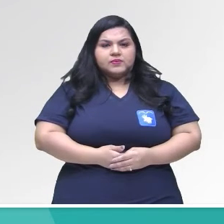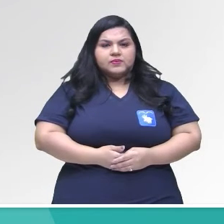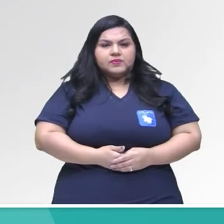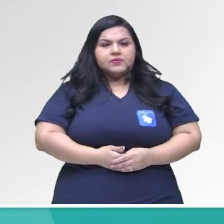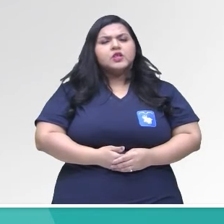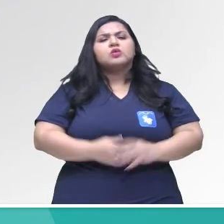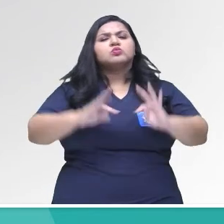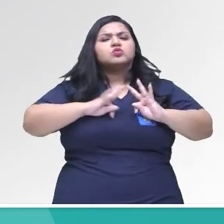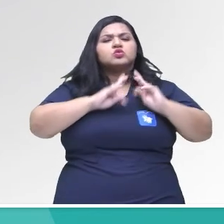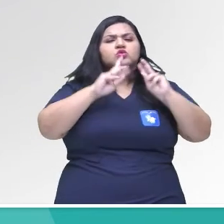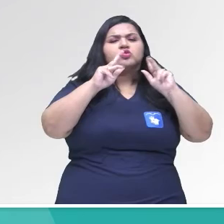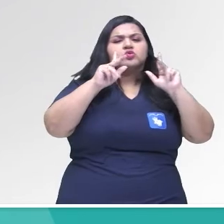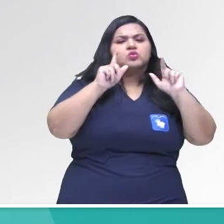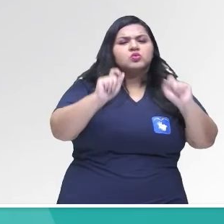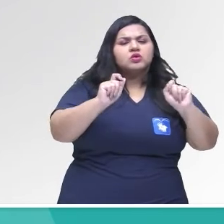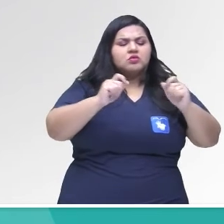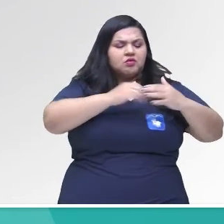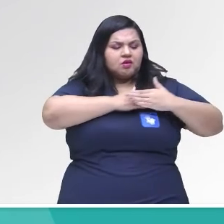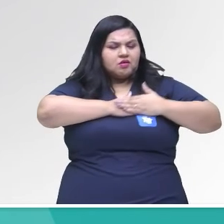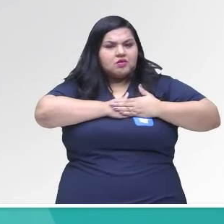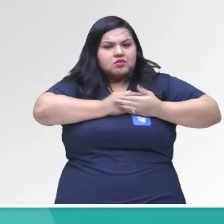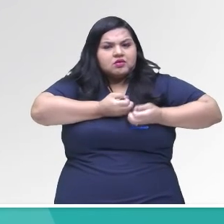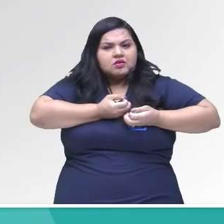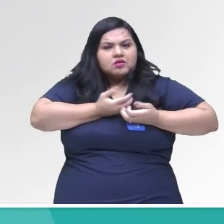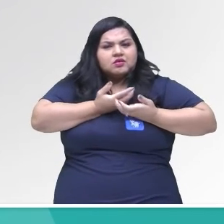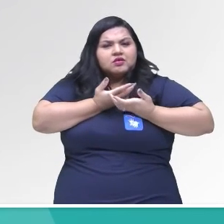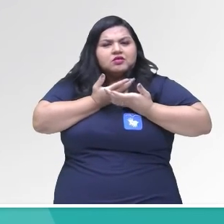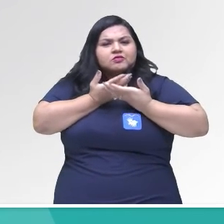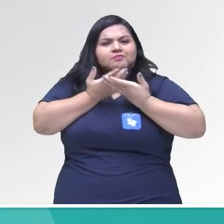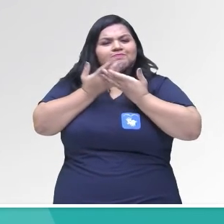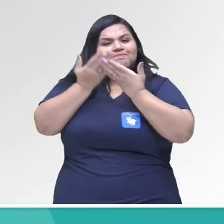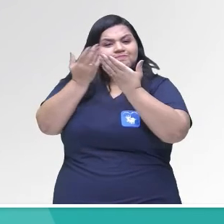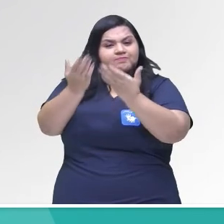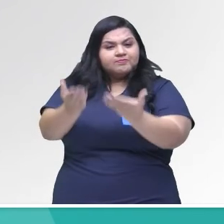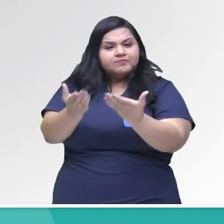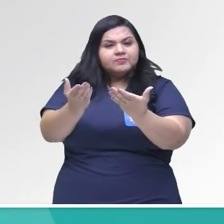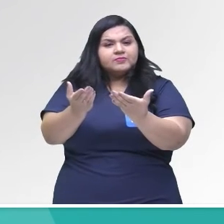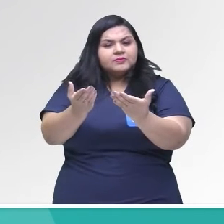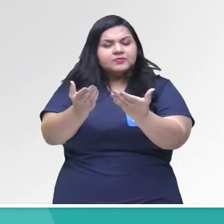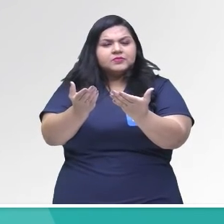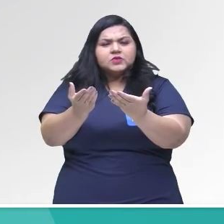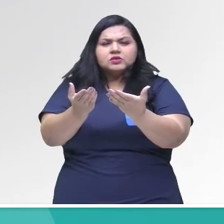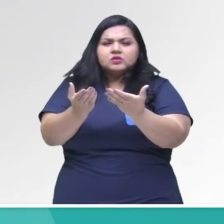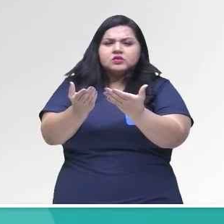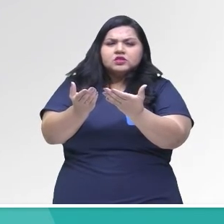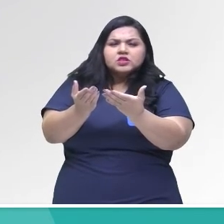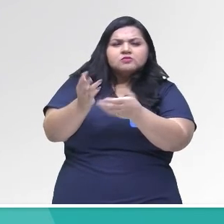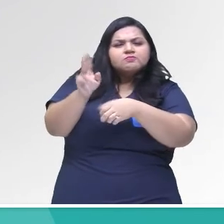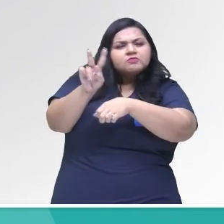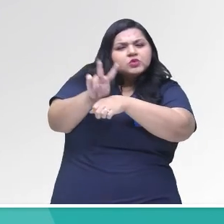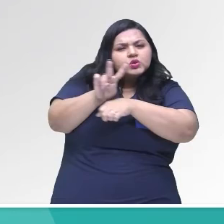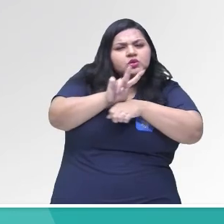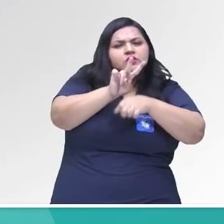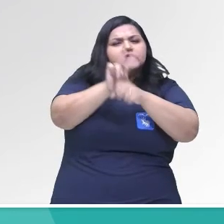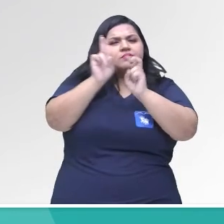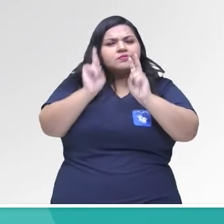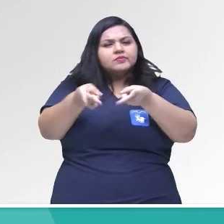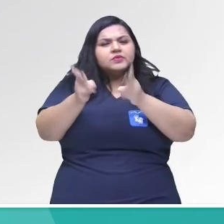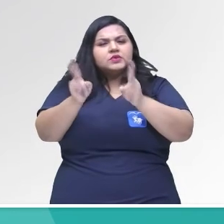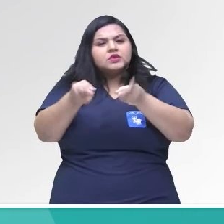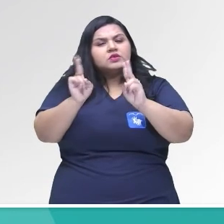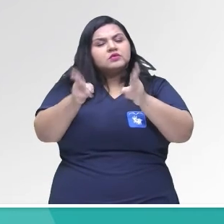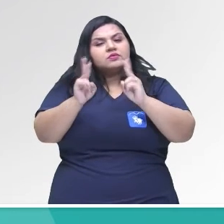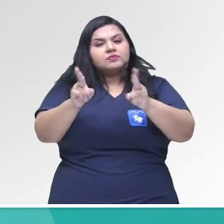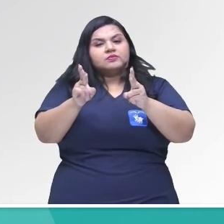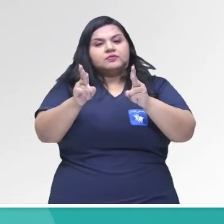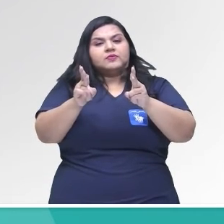De tudo, ao meu amor serei atento antes, e com tal zelo e sempre e